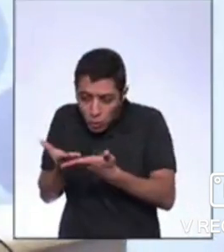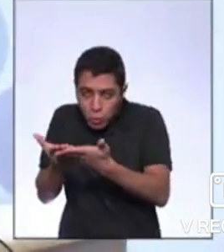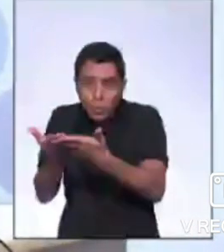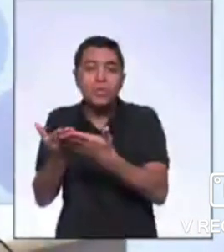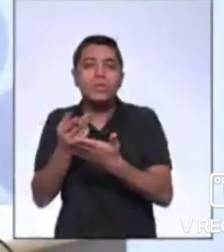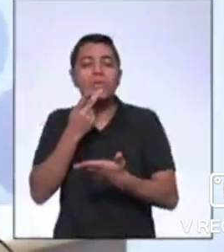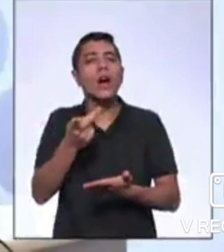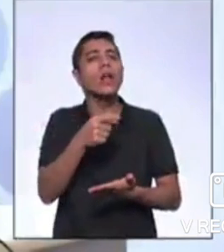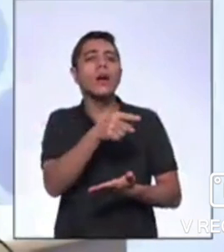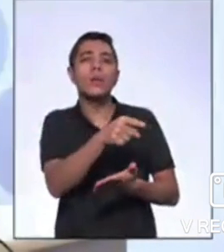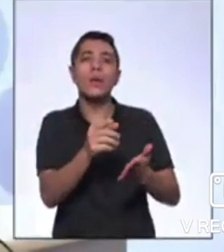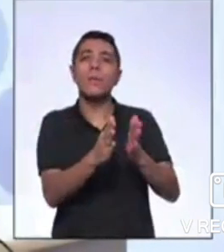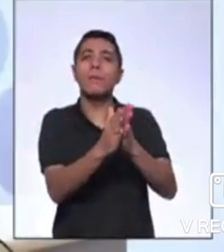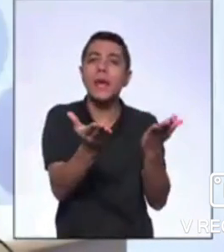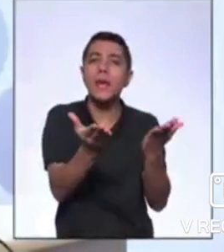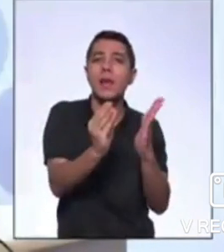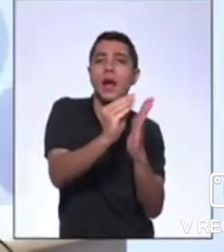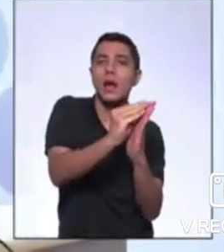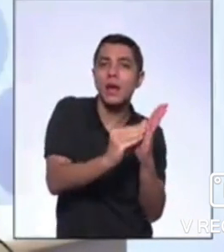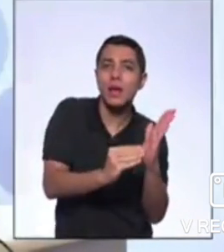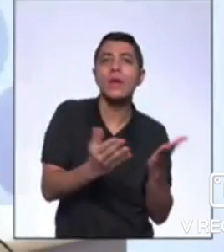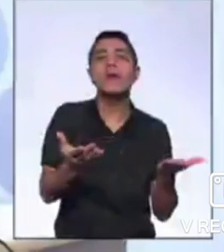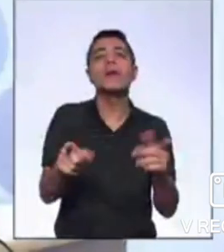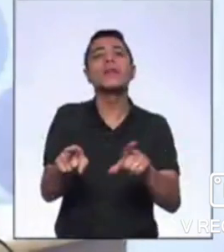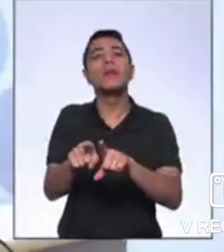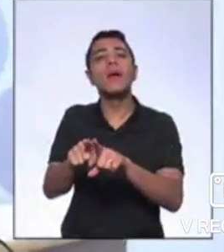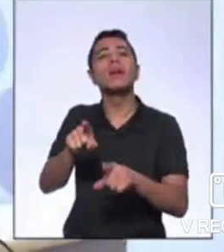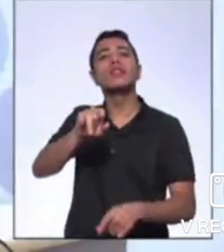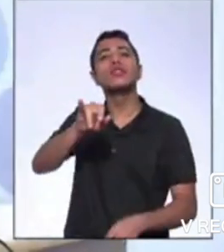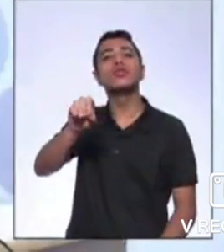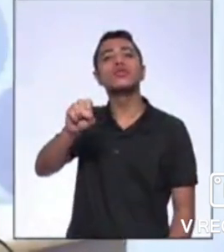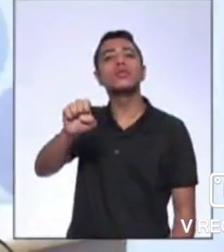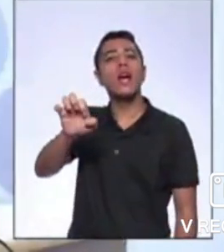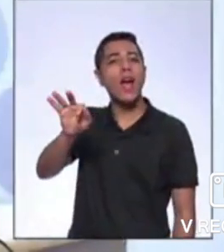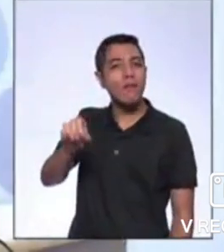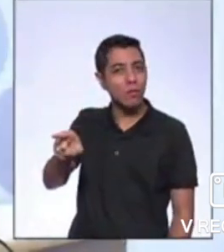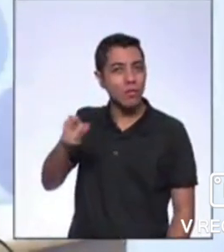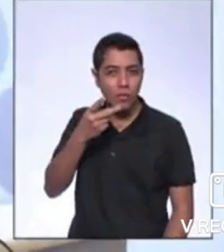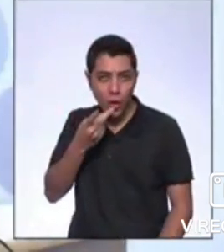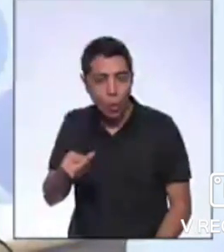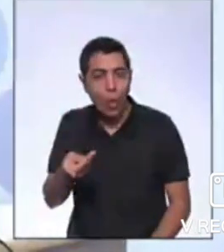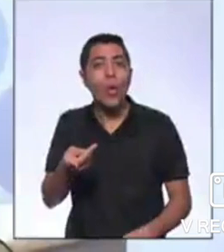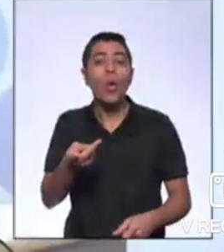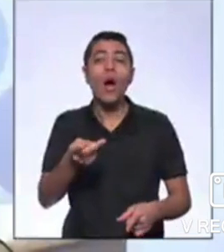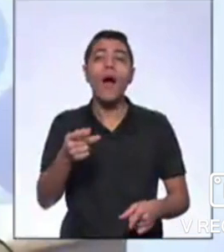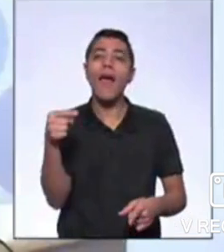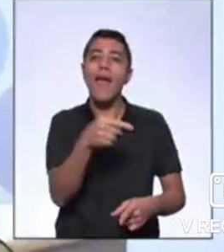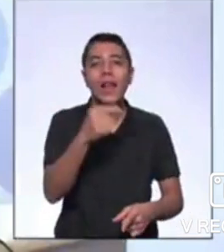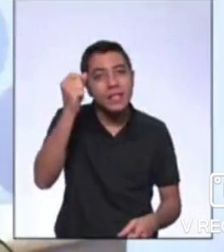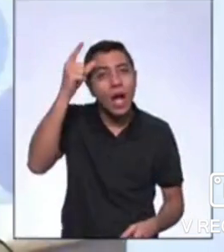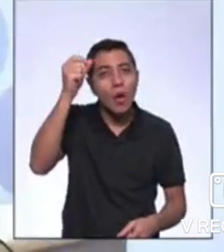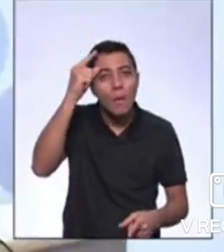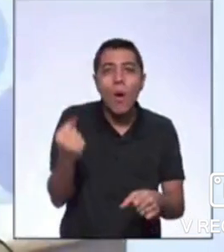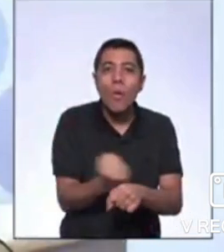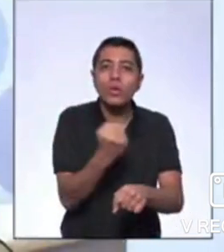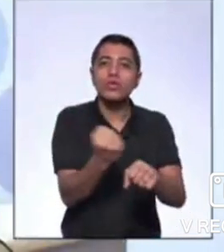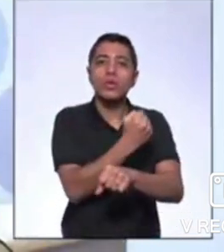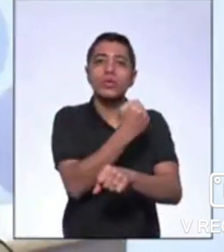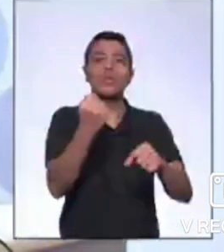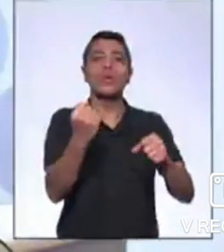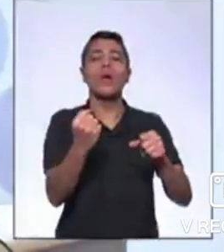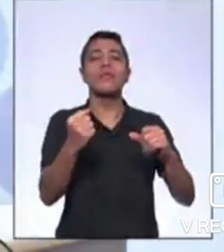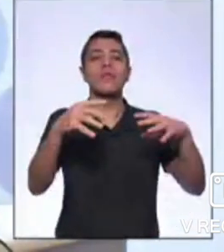como os de Flávio Josefo, também dizem do esplendor do Templo de Salomão, que foi uma dessas grandes obras públicas, né, Sim. professor, que